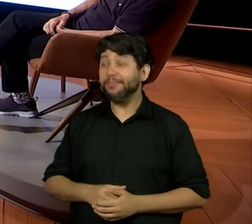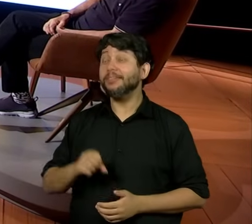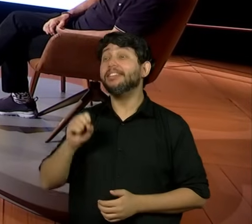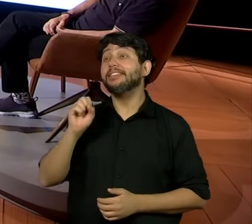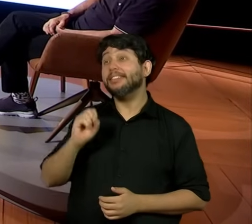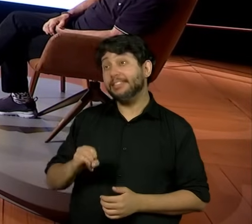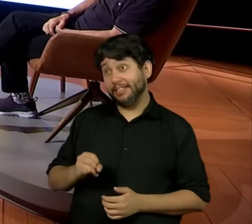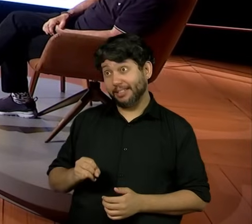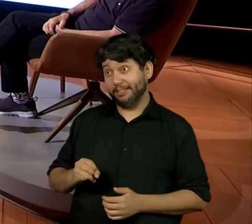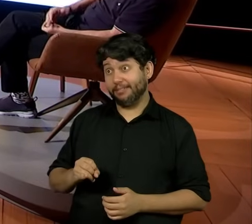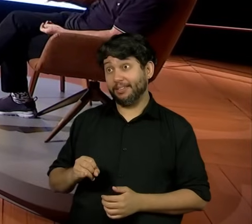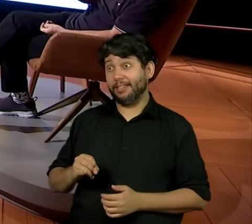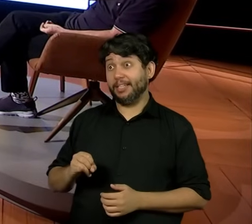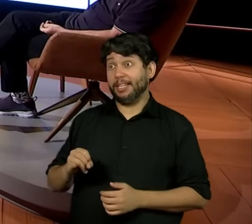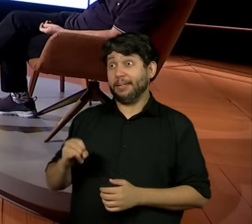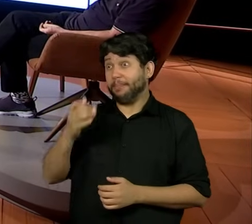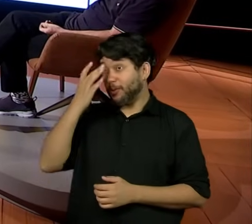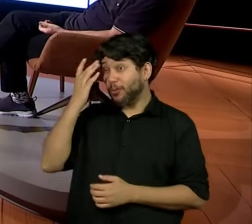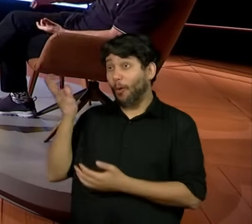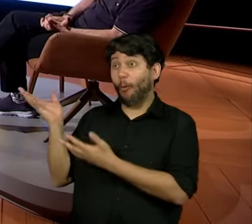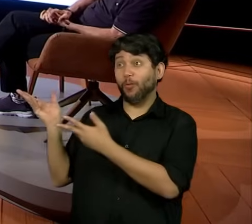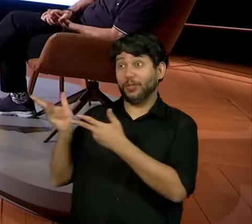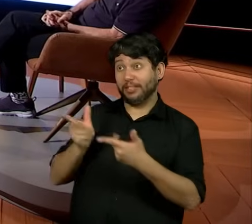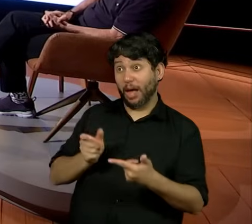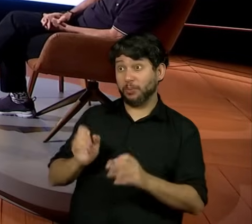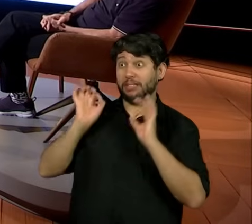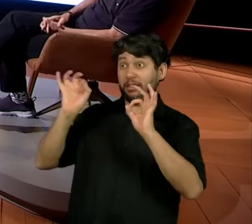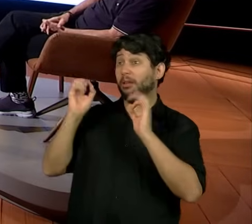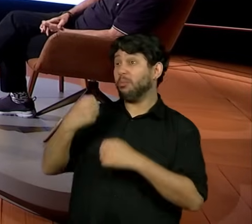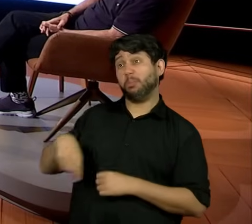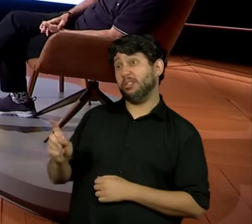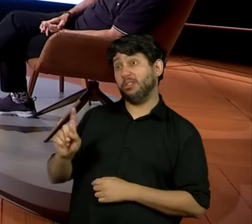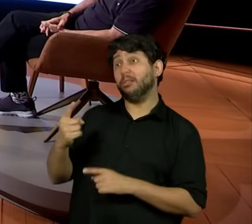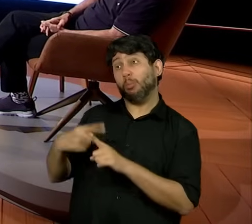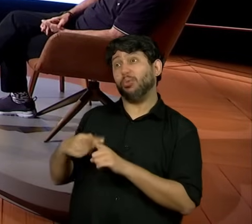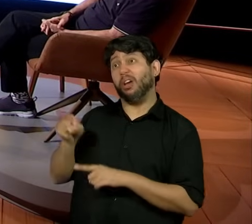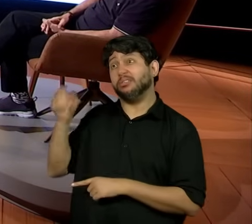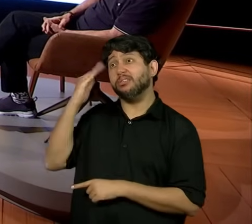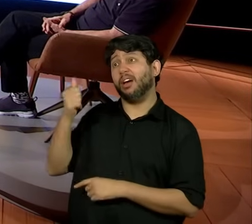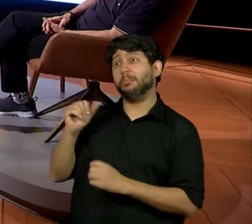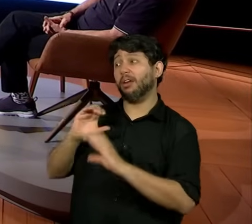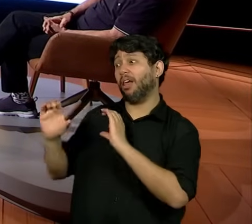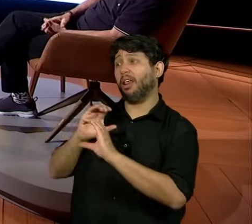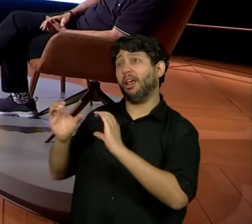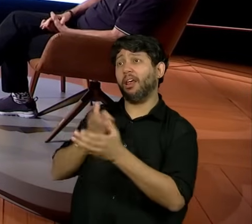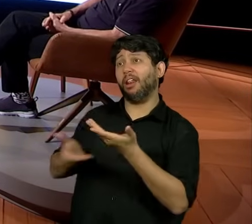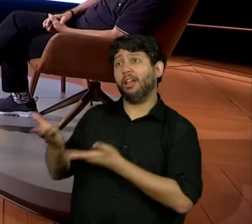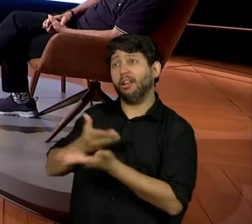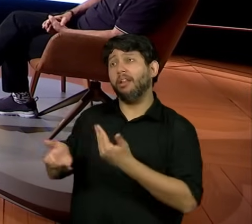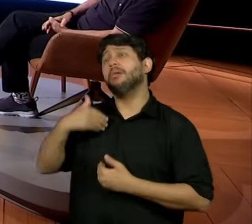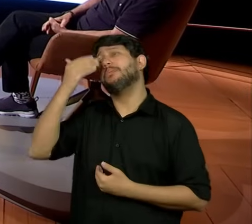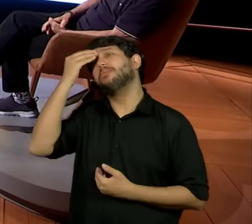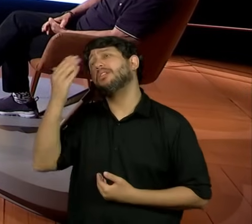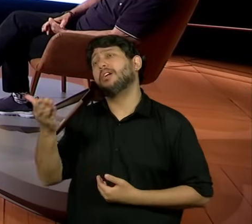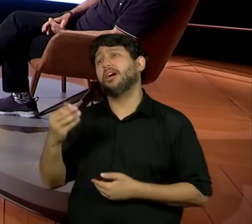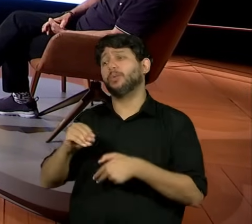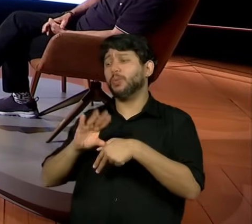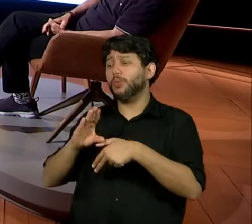bom convidado, porque ele supre tudo isso. Muito obrigado de estar aqui na